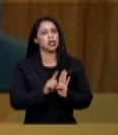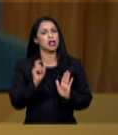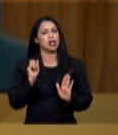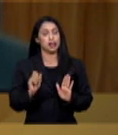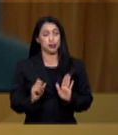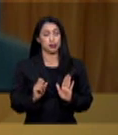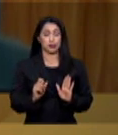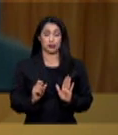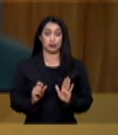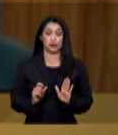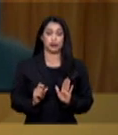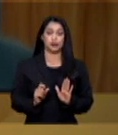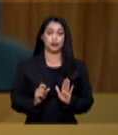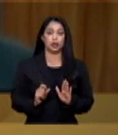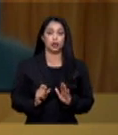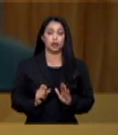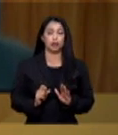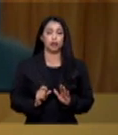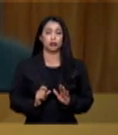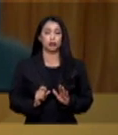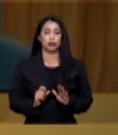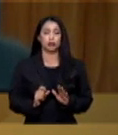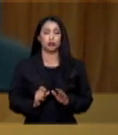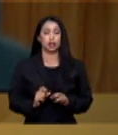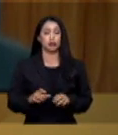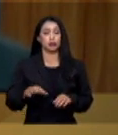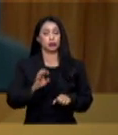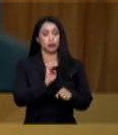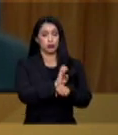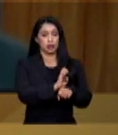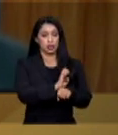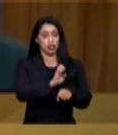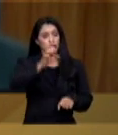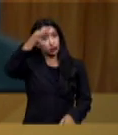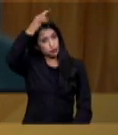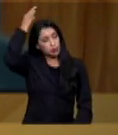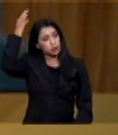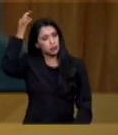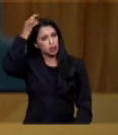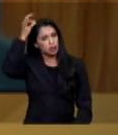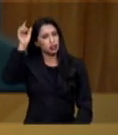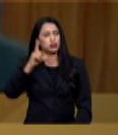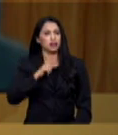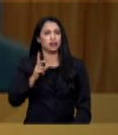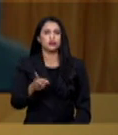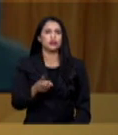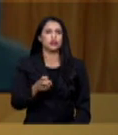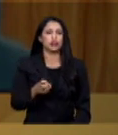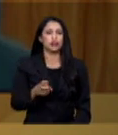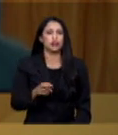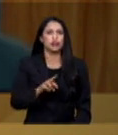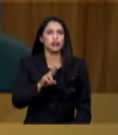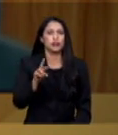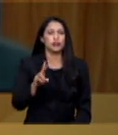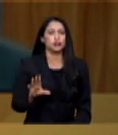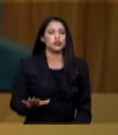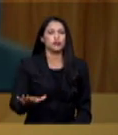âmbito do Estado do Espírito Santo, justamente visando em diferentes áreas,